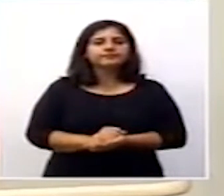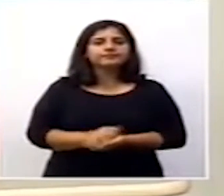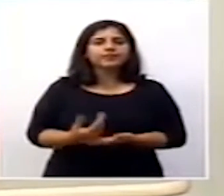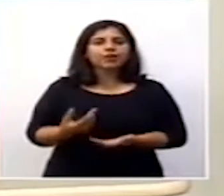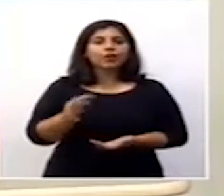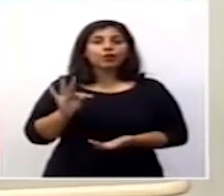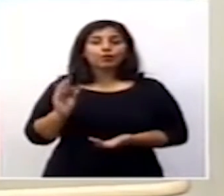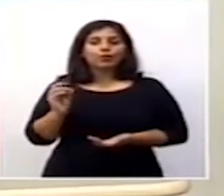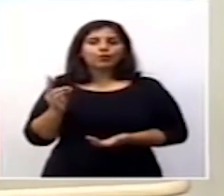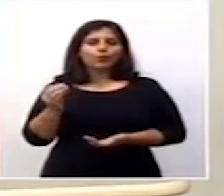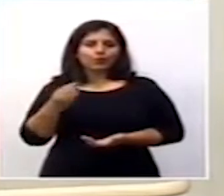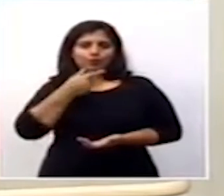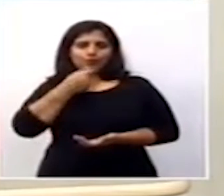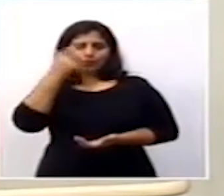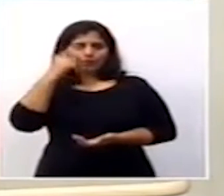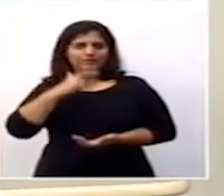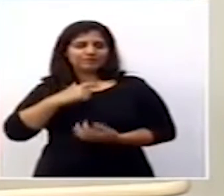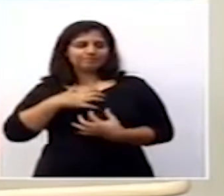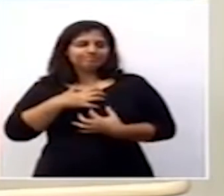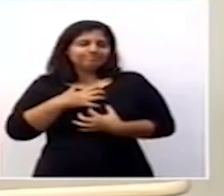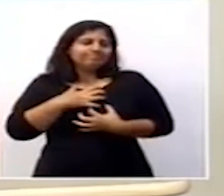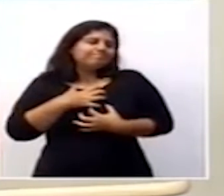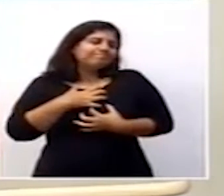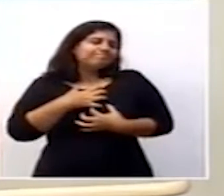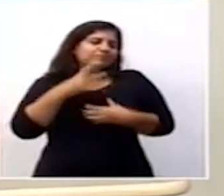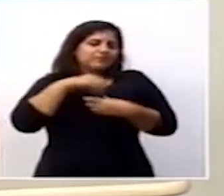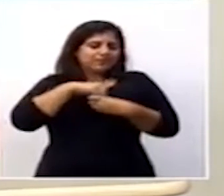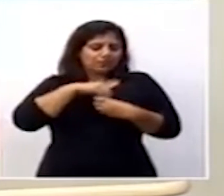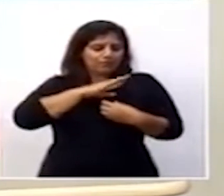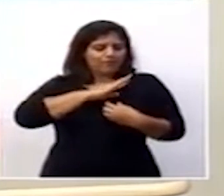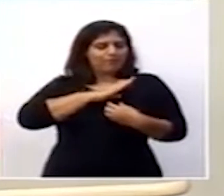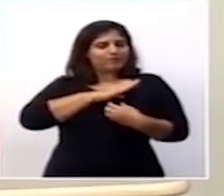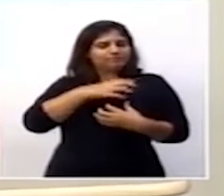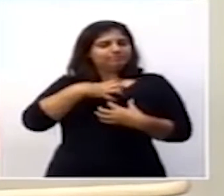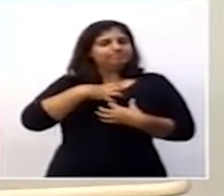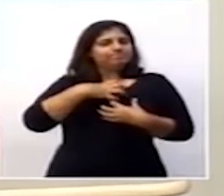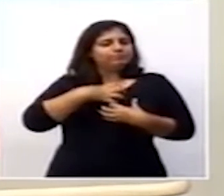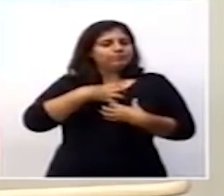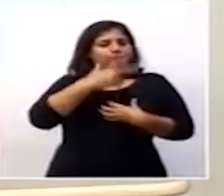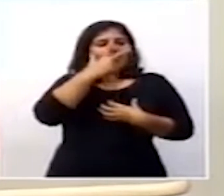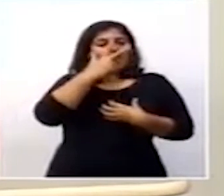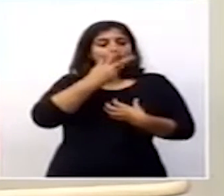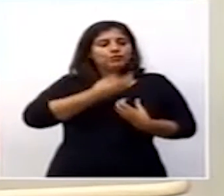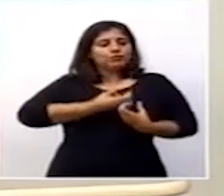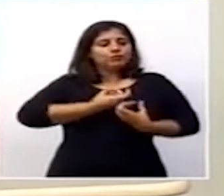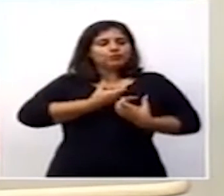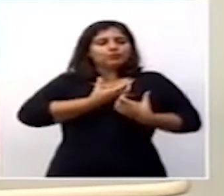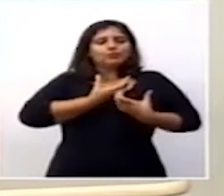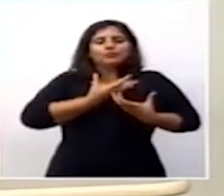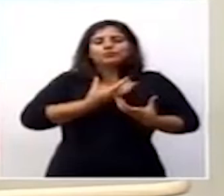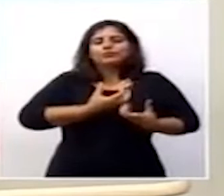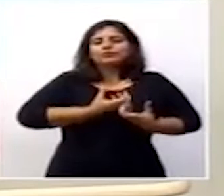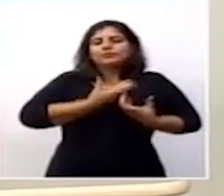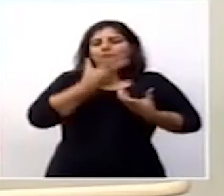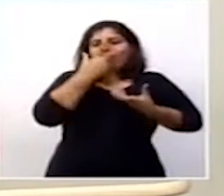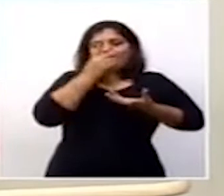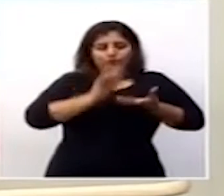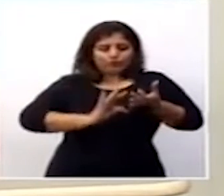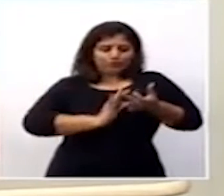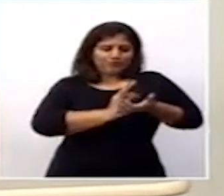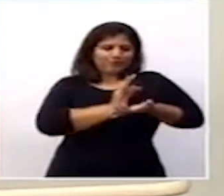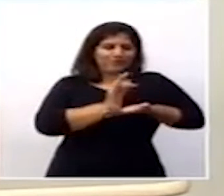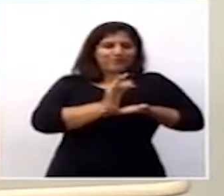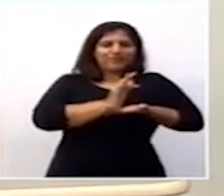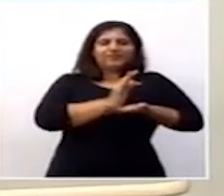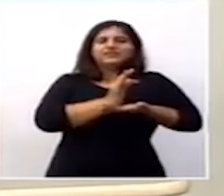O Tonho, nesse momento, ele sentiu que dentro do coração dele estava florescendo, né? Tinha uma flor nascendo